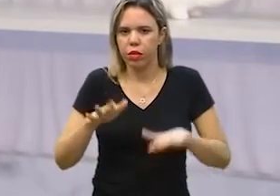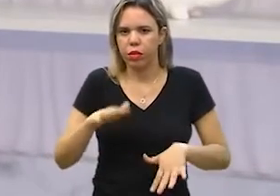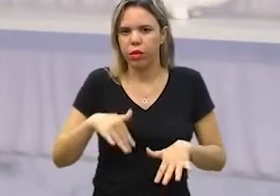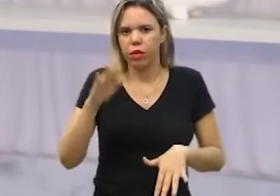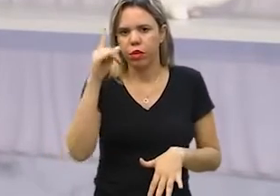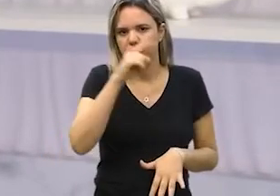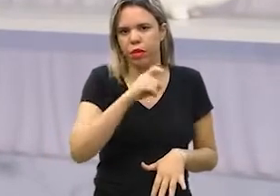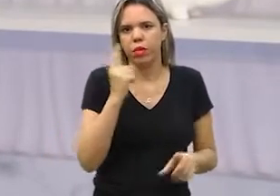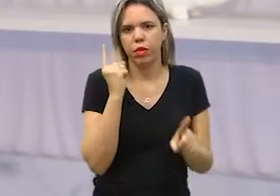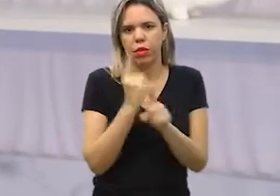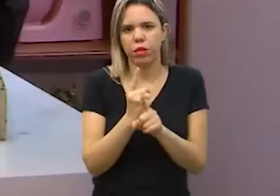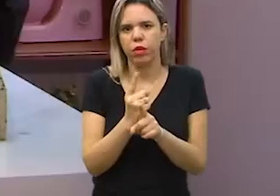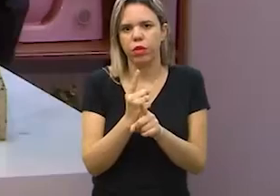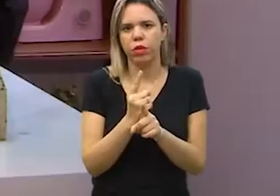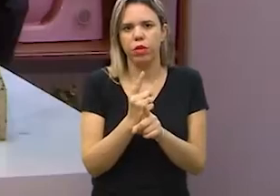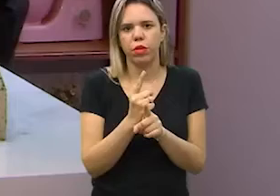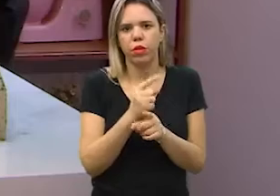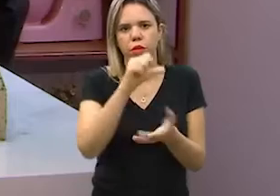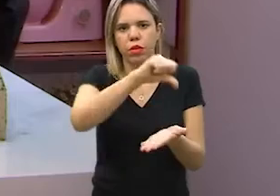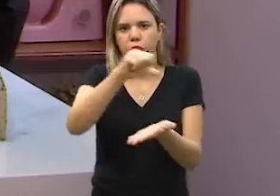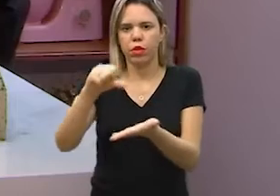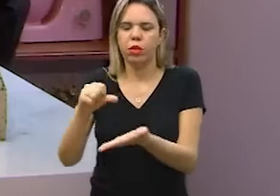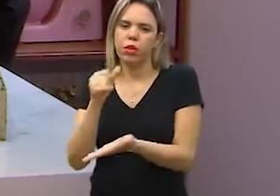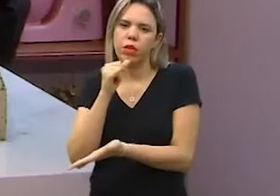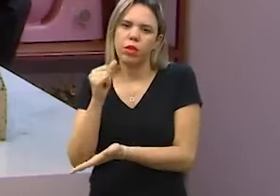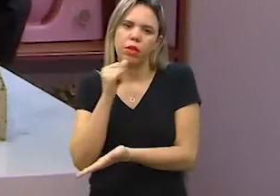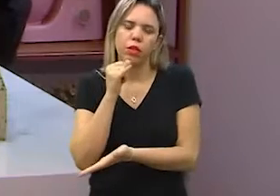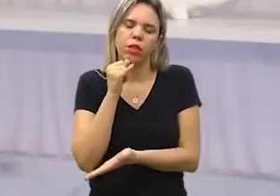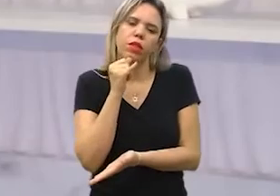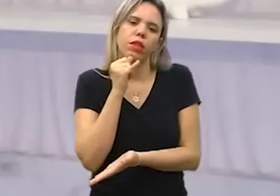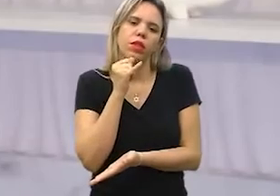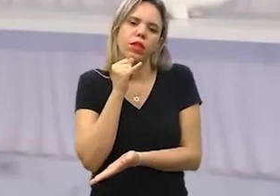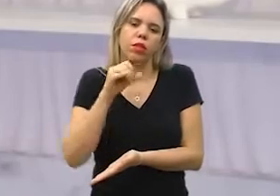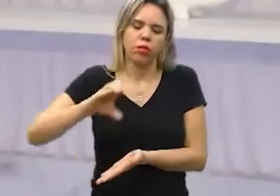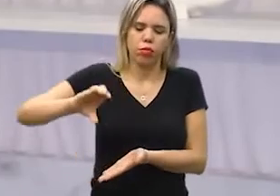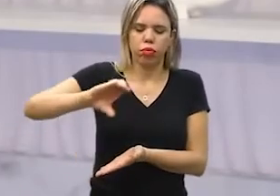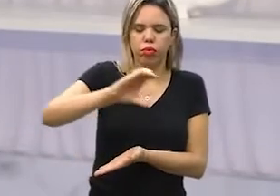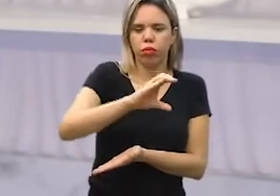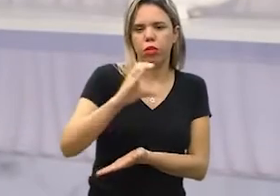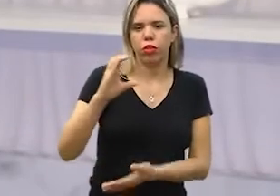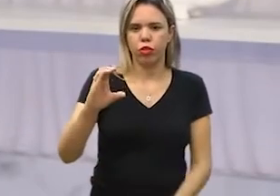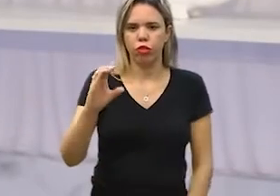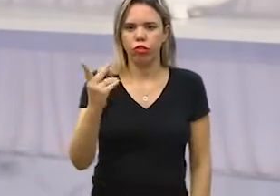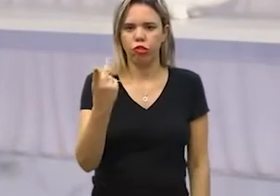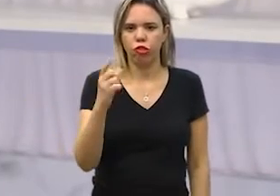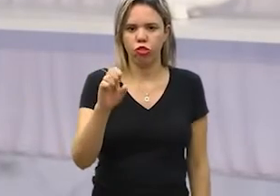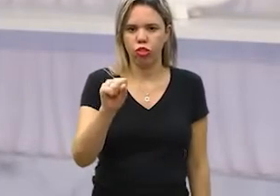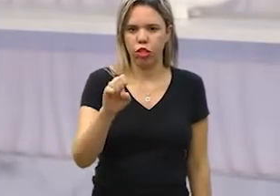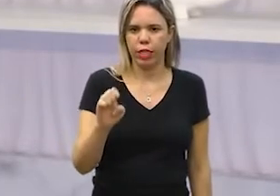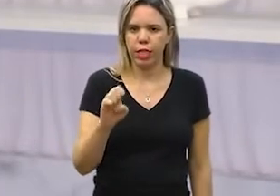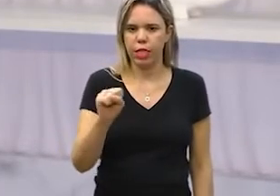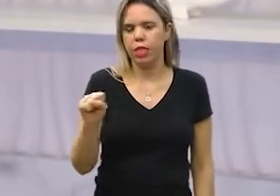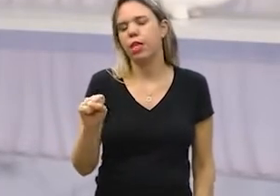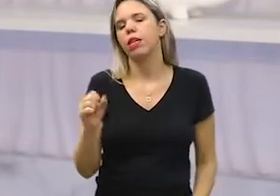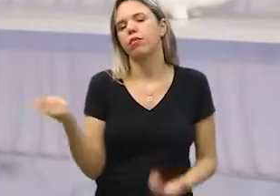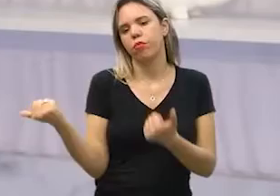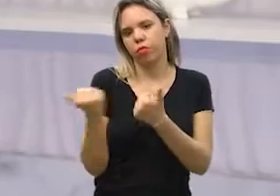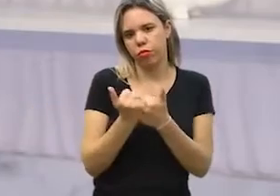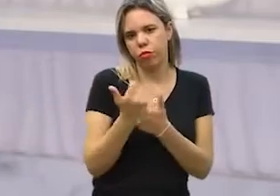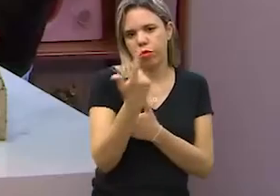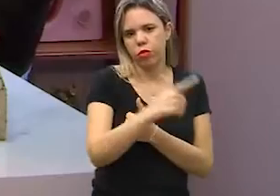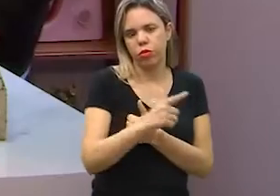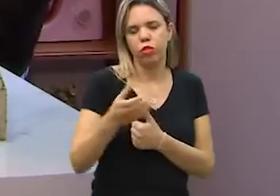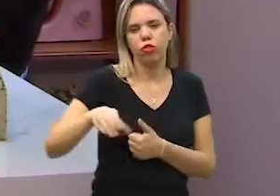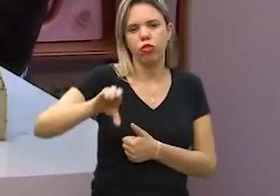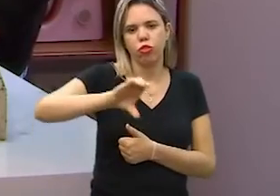seja mais difícil de encontrar em algumas regiões é o cream cheese, né? Mas você pode substituir também ele